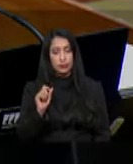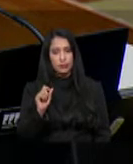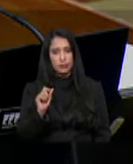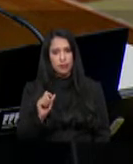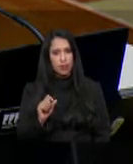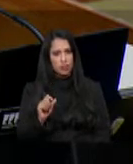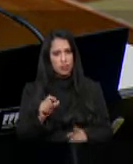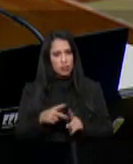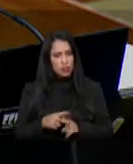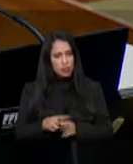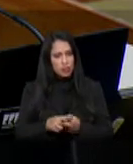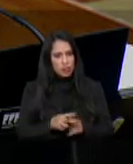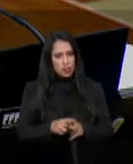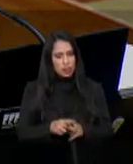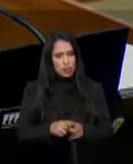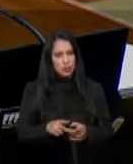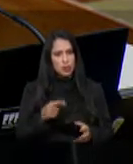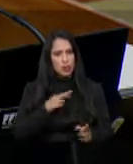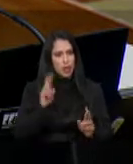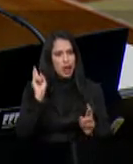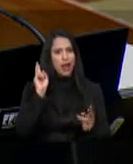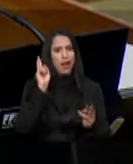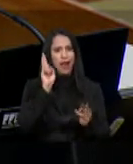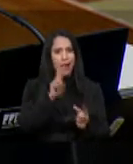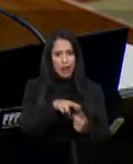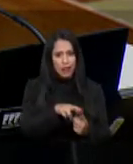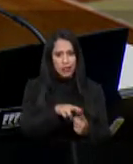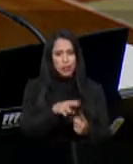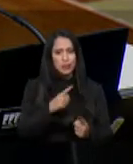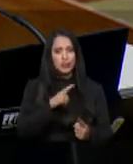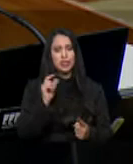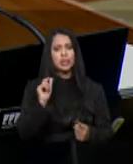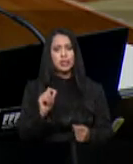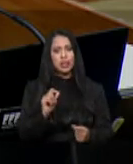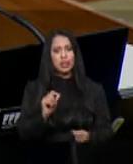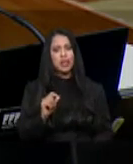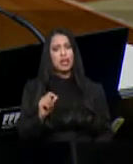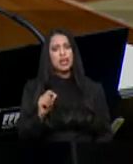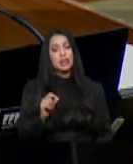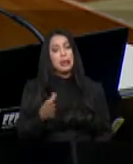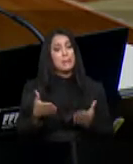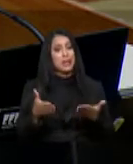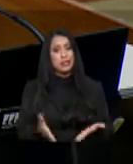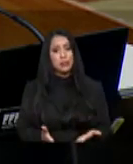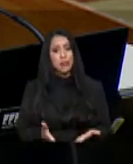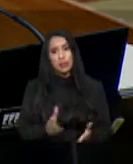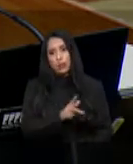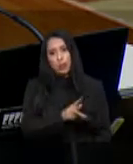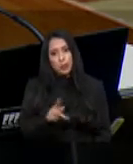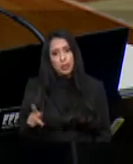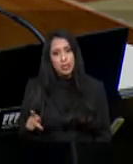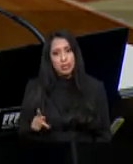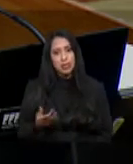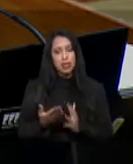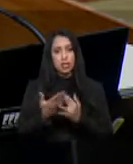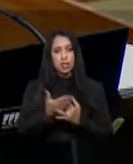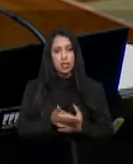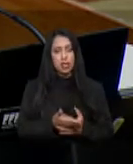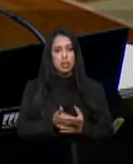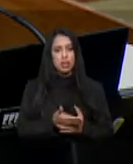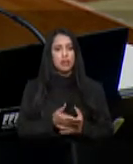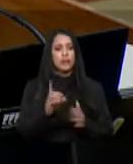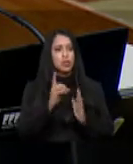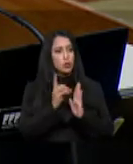disciplinar dentro de uma razoabilidade como se dá essa participação realmente é o presidente da República por meio da edição